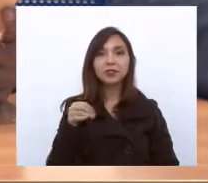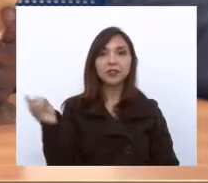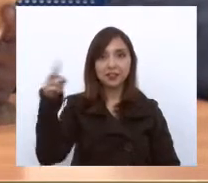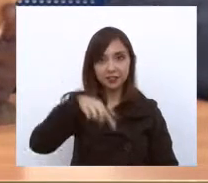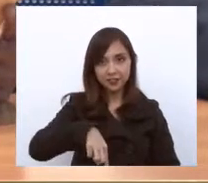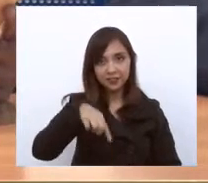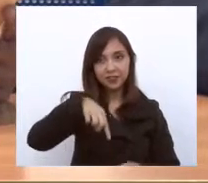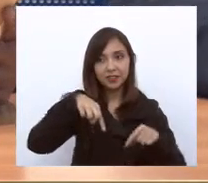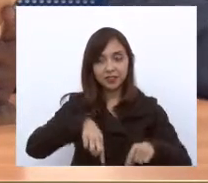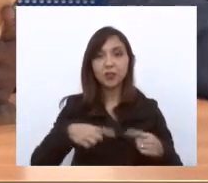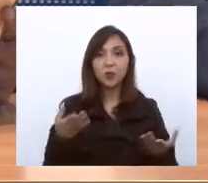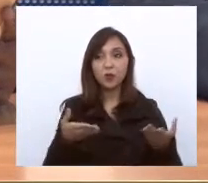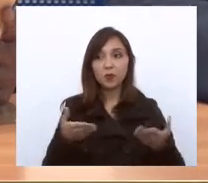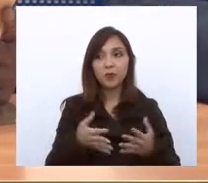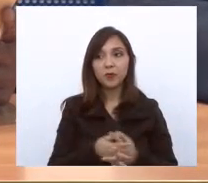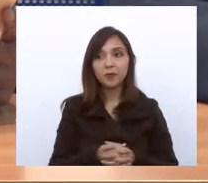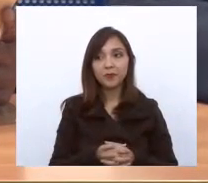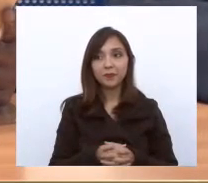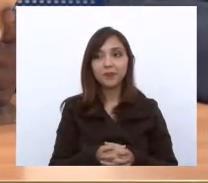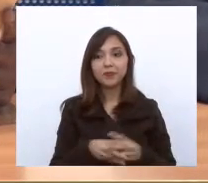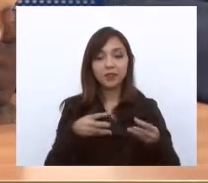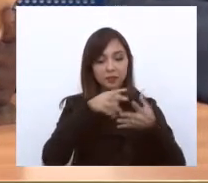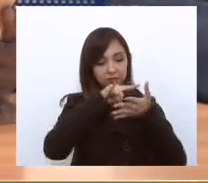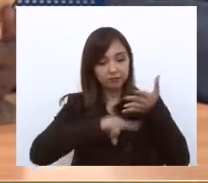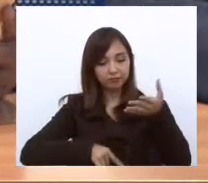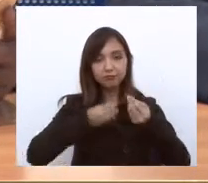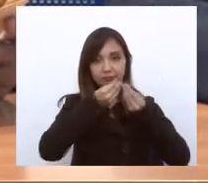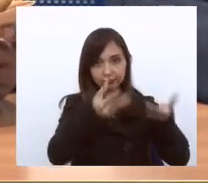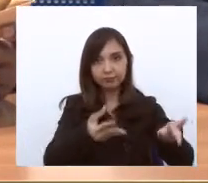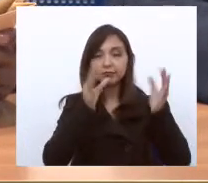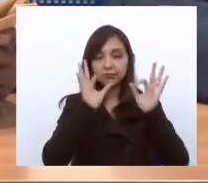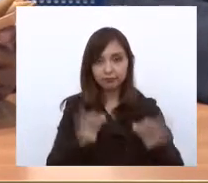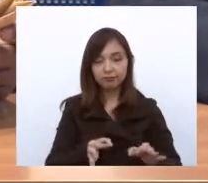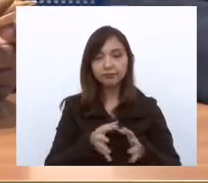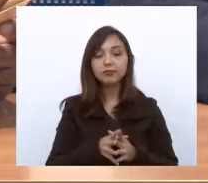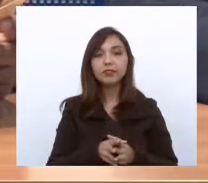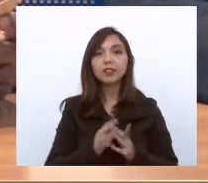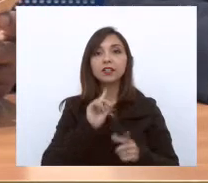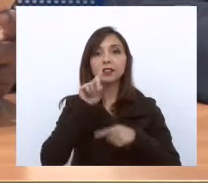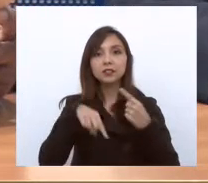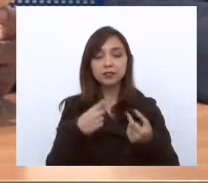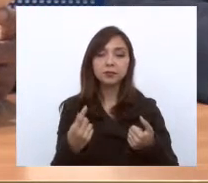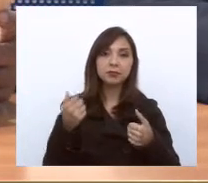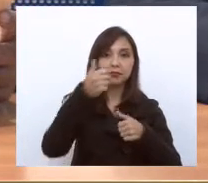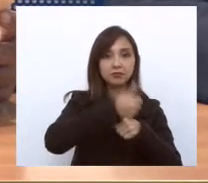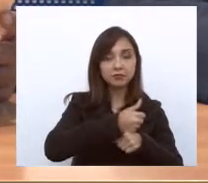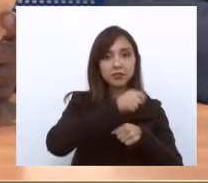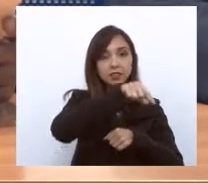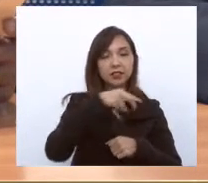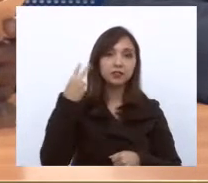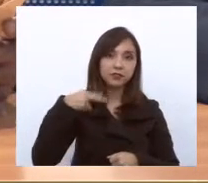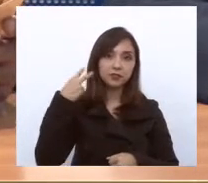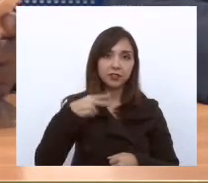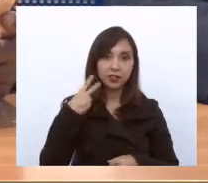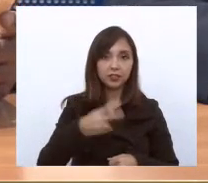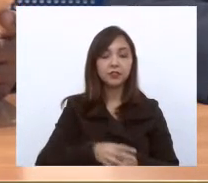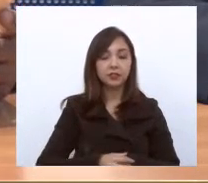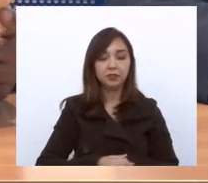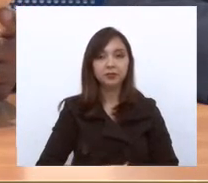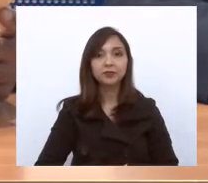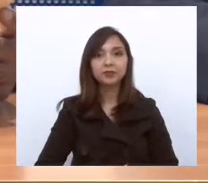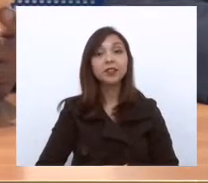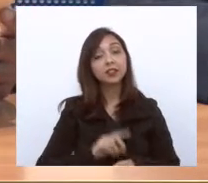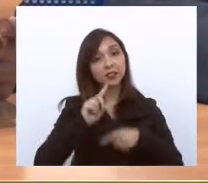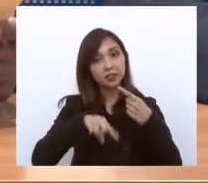essa dignidade no dia de hoje, entregaram a documentação necessária, foram empossados no cargo de vereador e licenciaram-se,